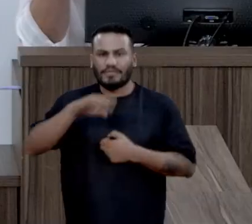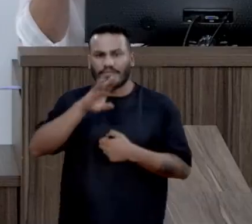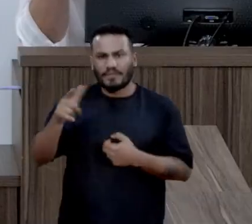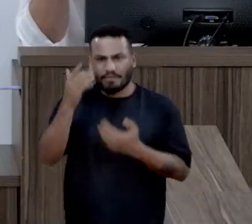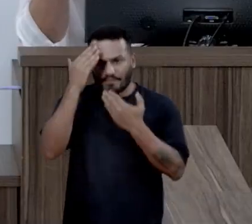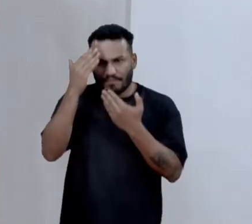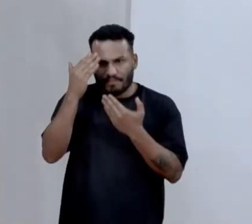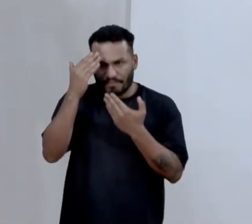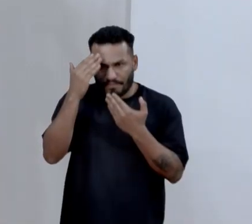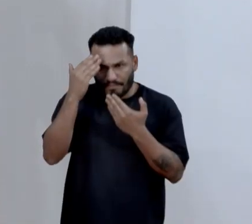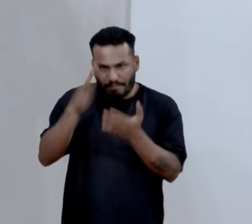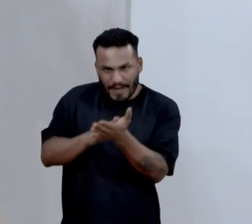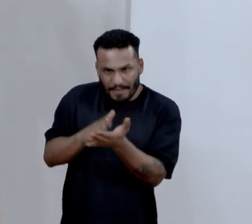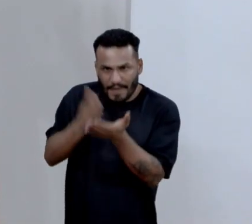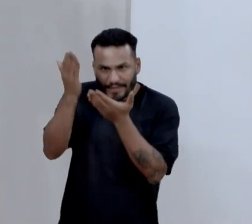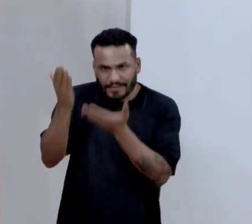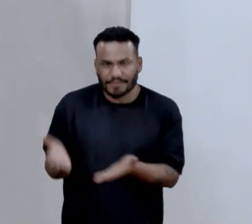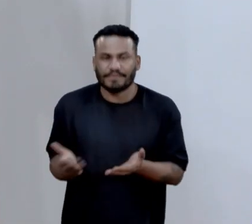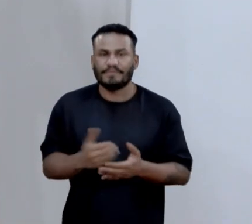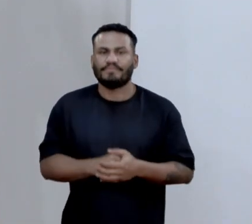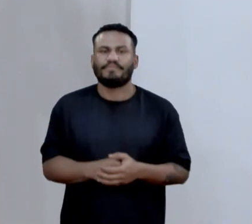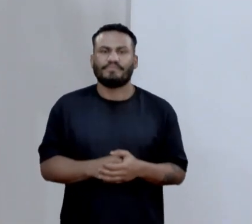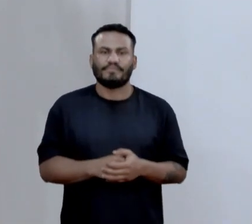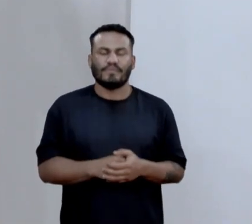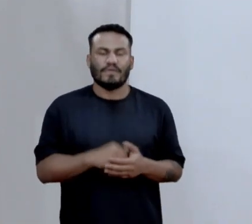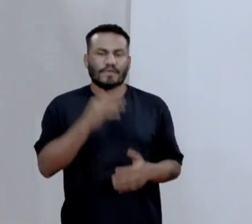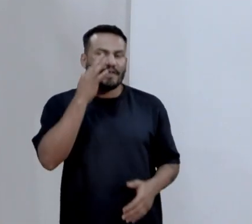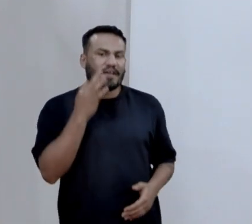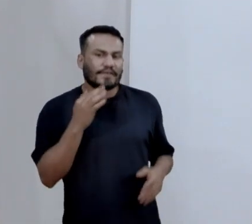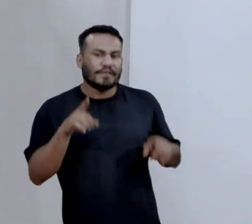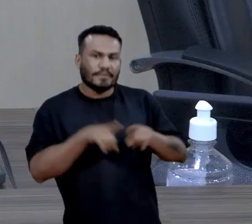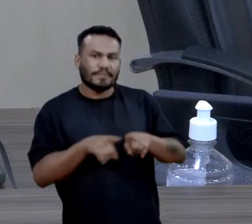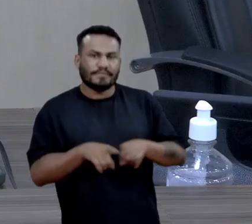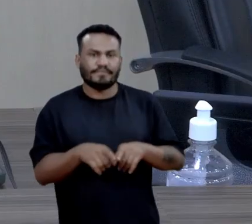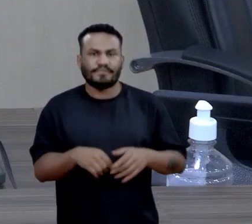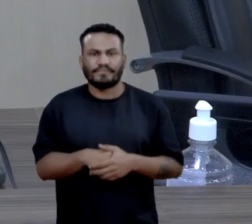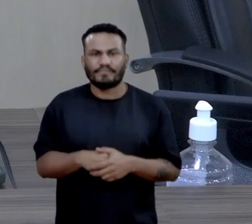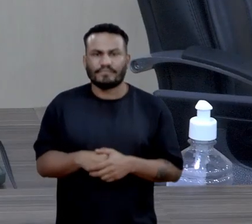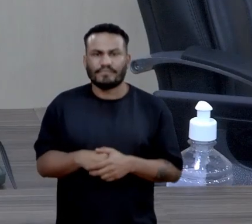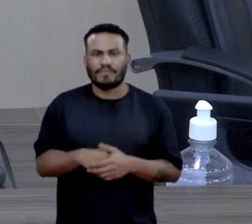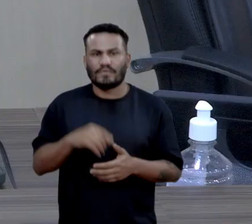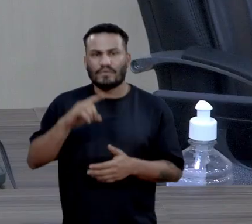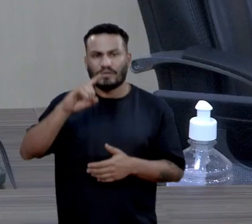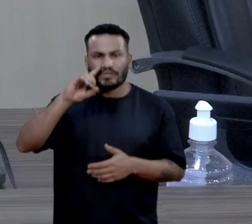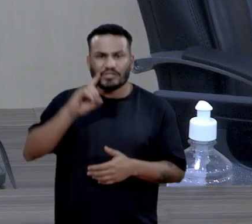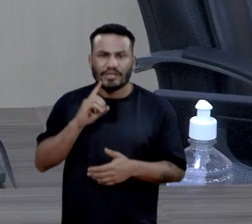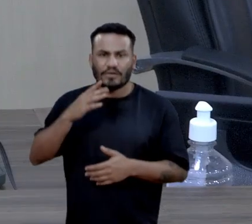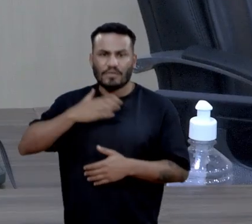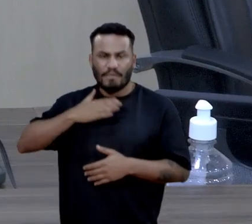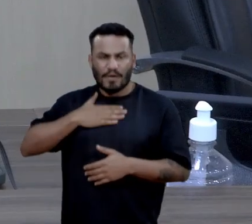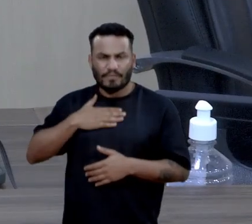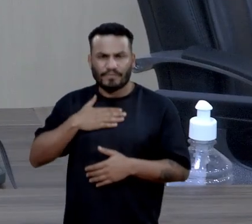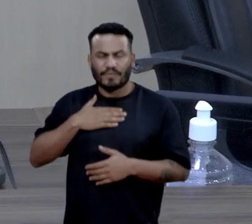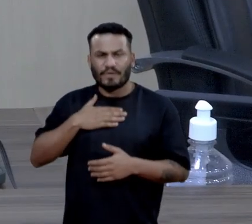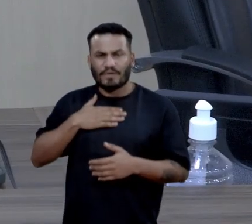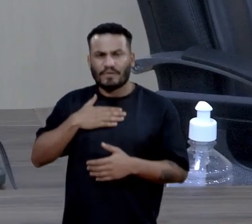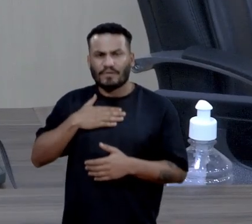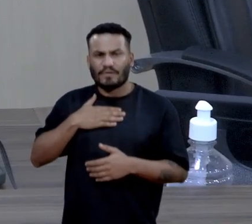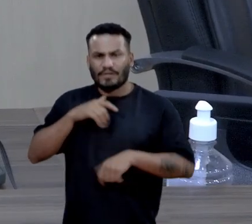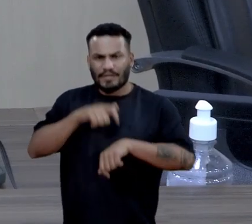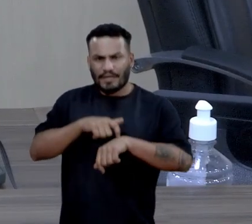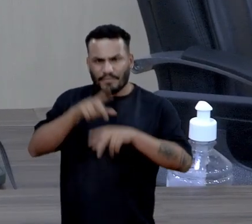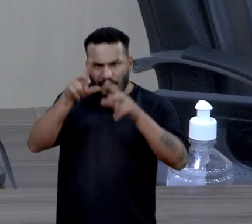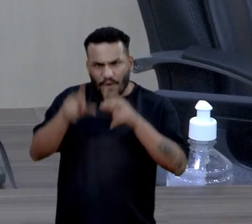Vossa Excelência. Obrigado, vereadores. Vereador Flávio também com a palavra. Vereador Diego Nazato, o meu aparte vai no